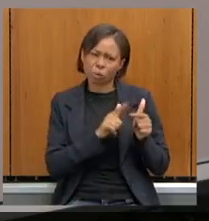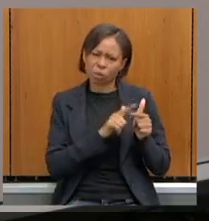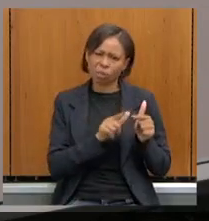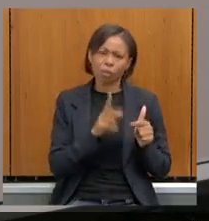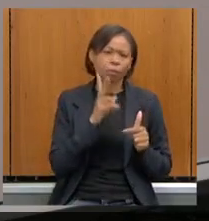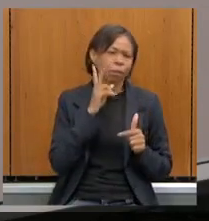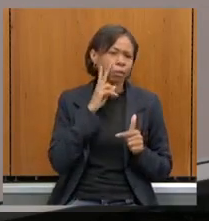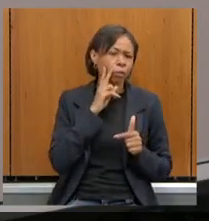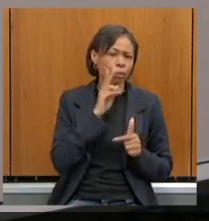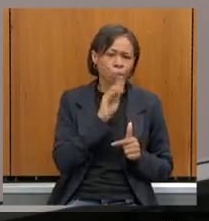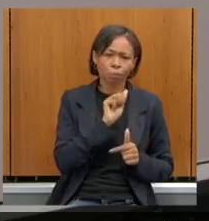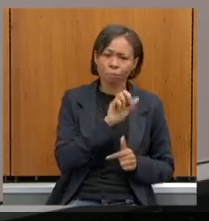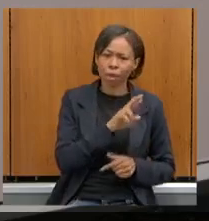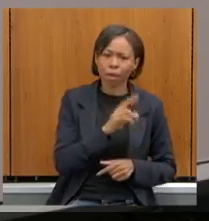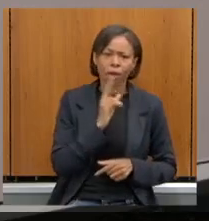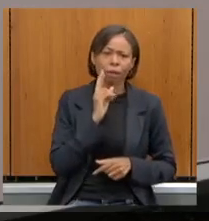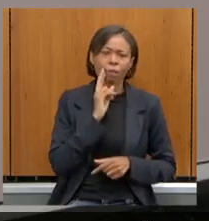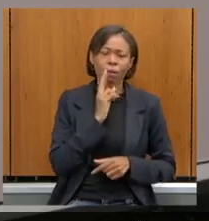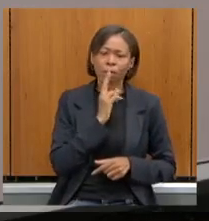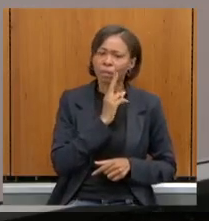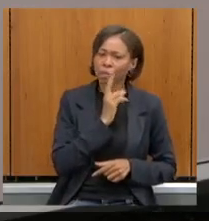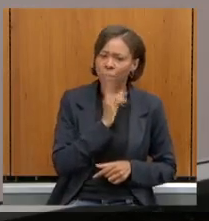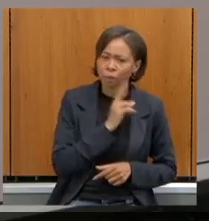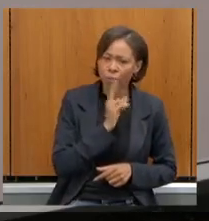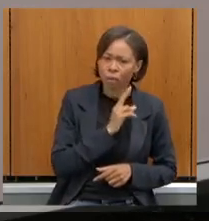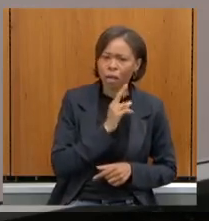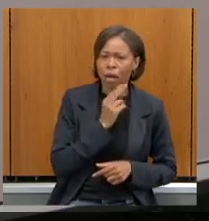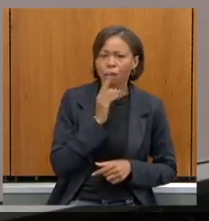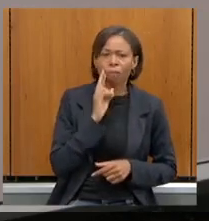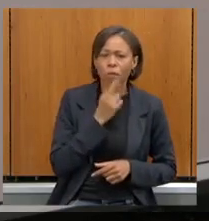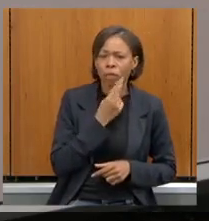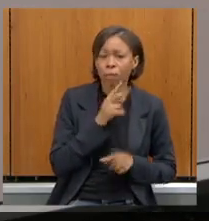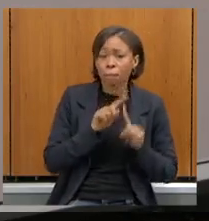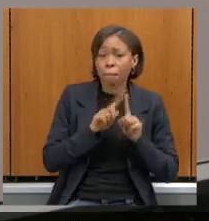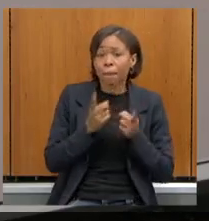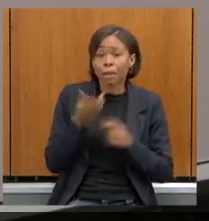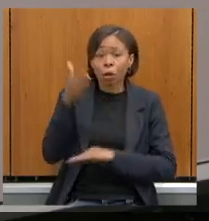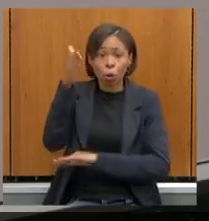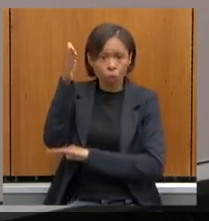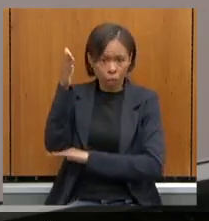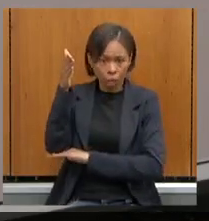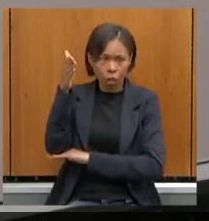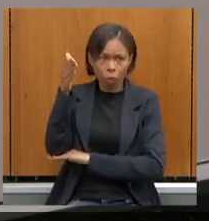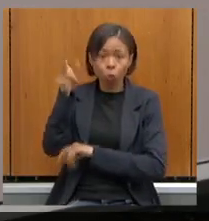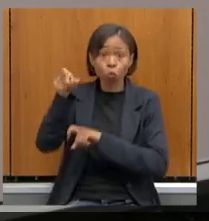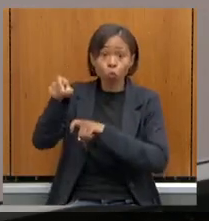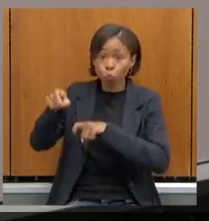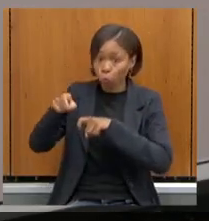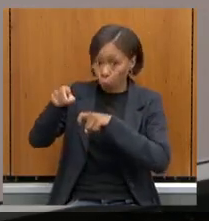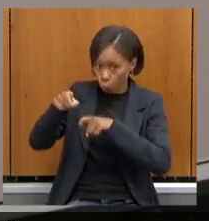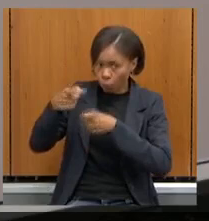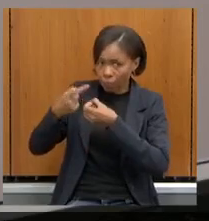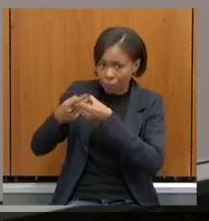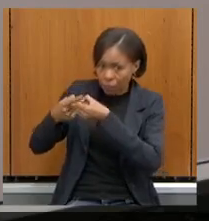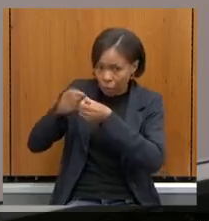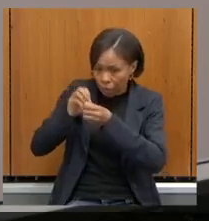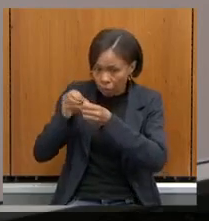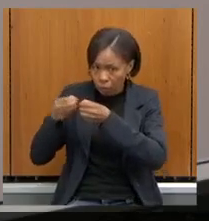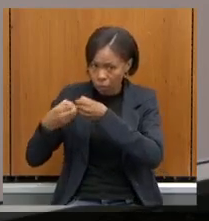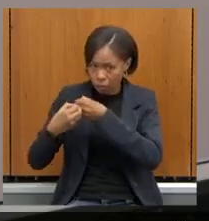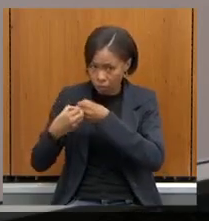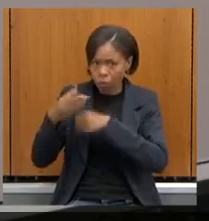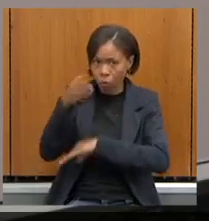cadeia produtiva, mas os hotéis do interior, salvo a capital, funcionando de forma